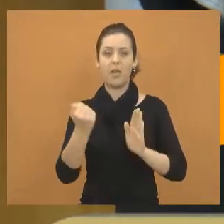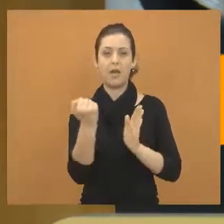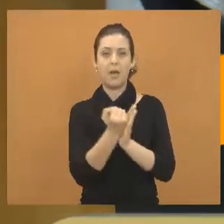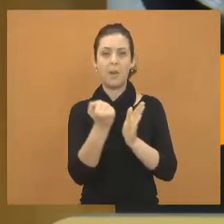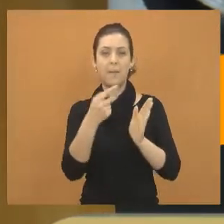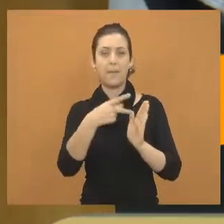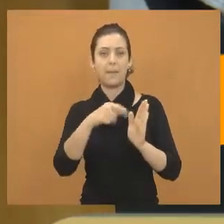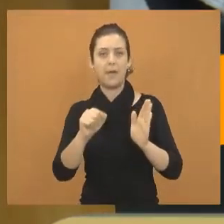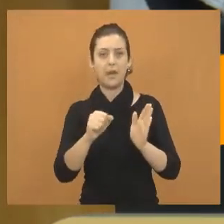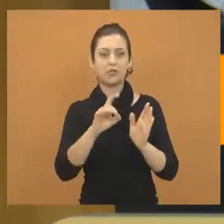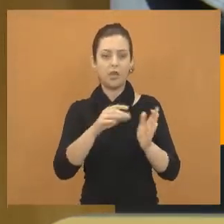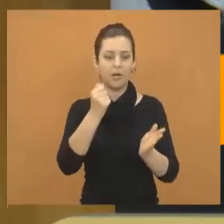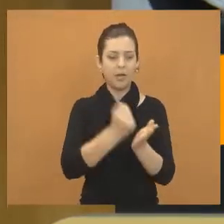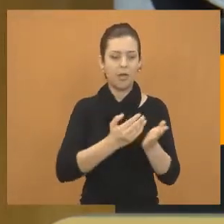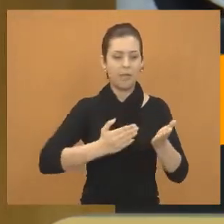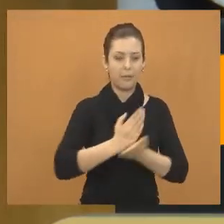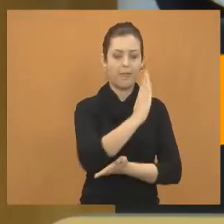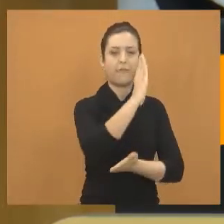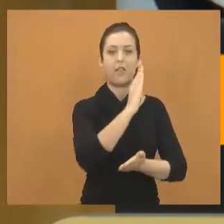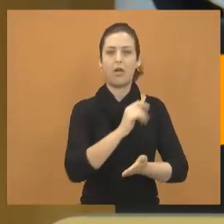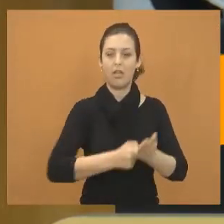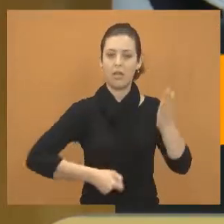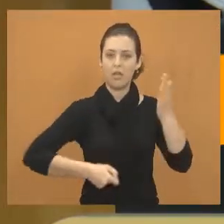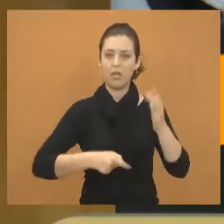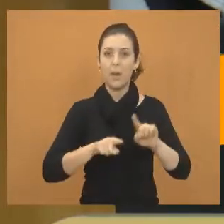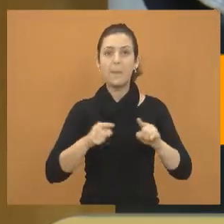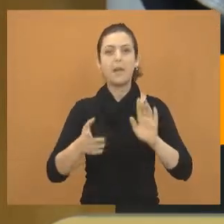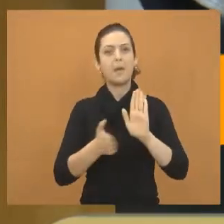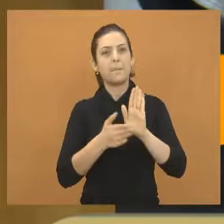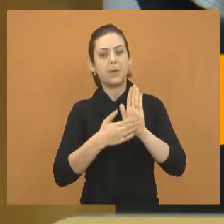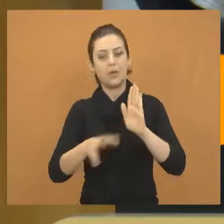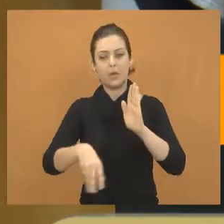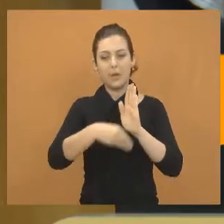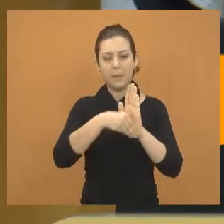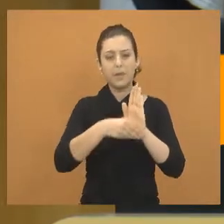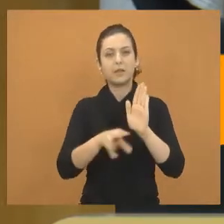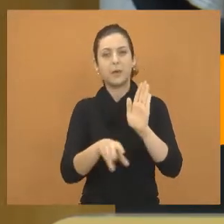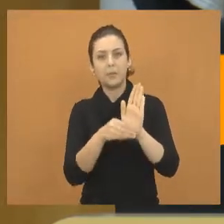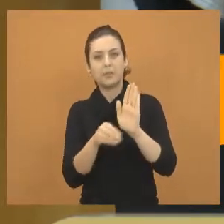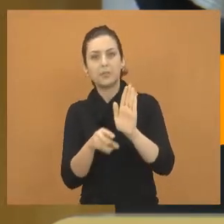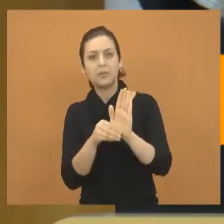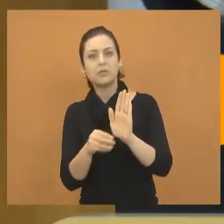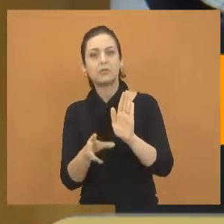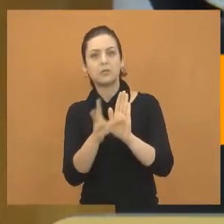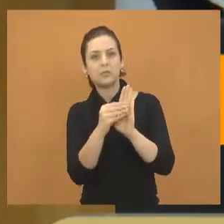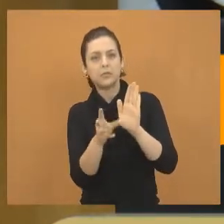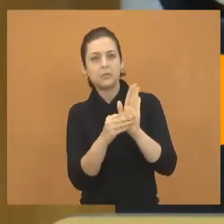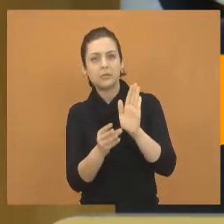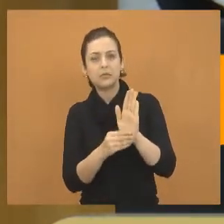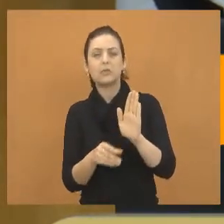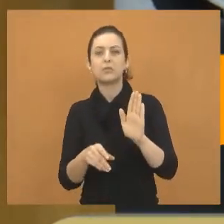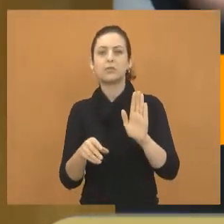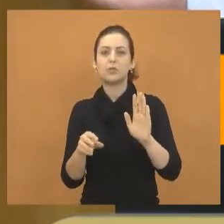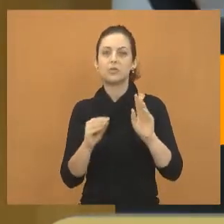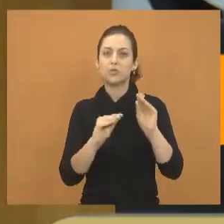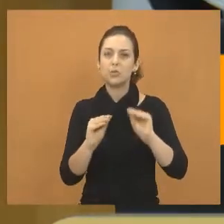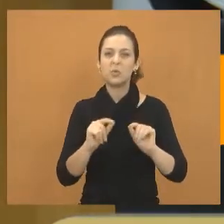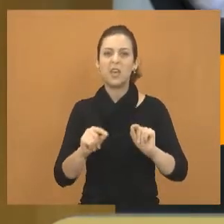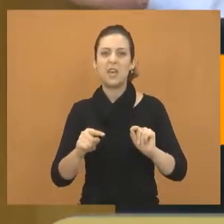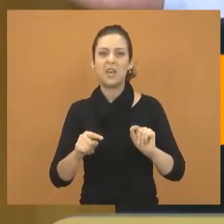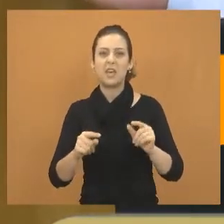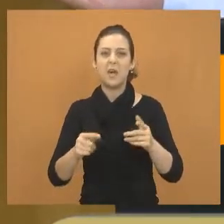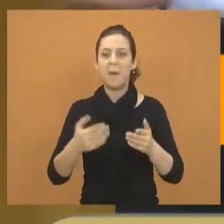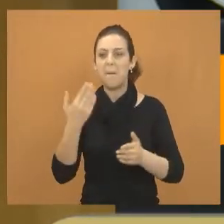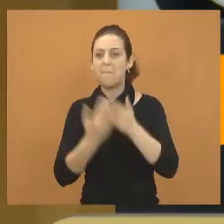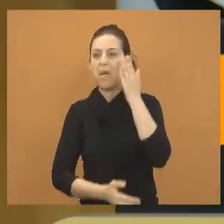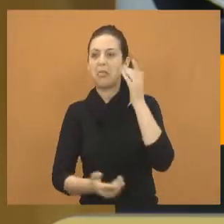o PPA, mas nós estamos aqui para propor emendas no PPA, para ajudar o governo. E aqui não é uma disputa de perde e